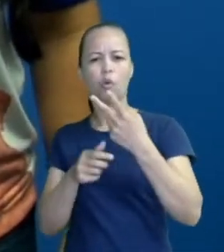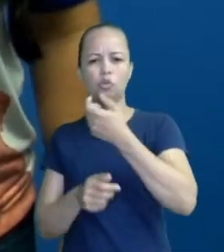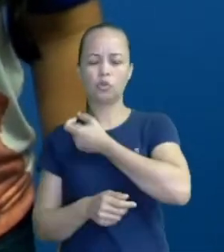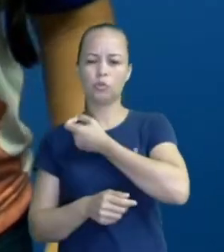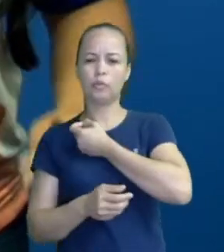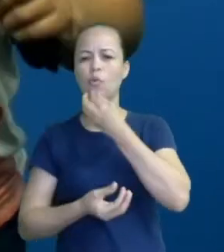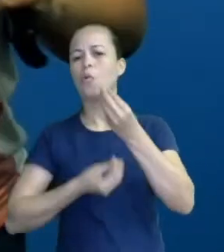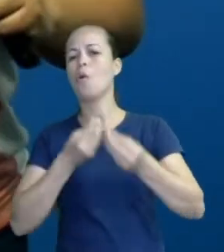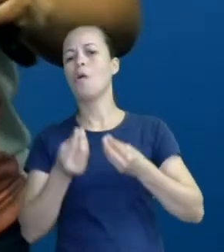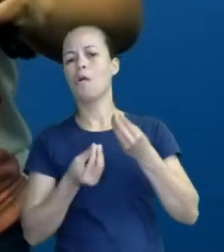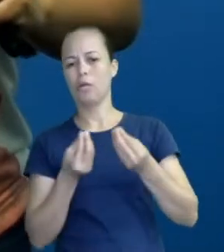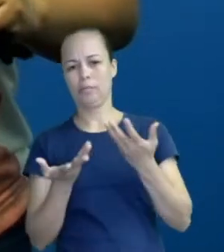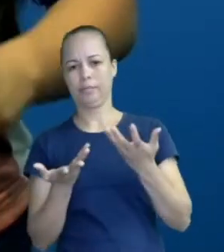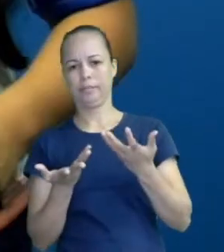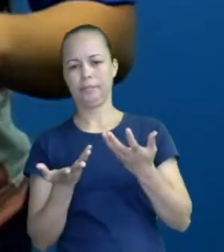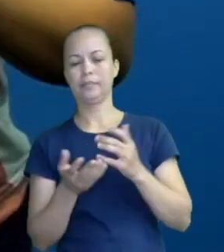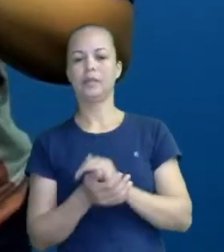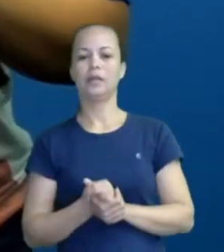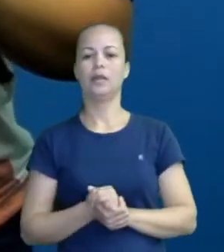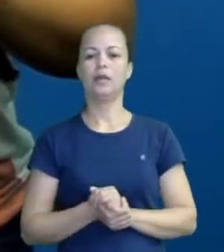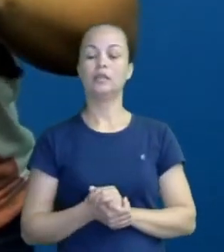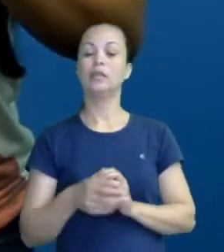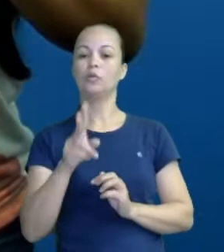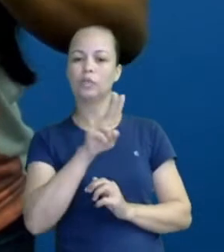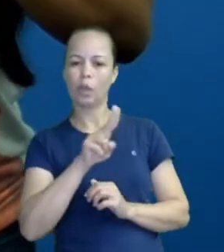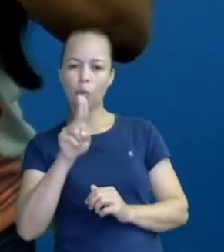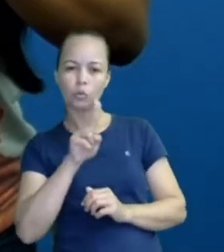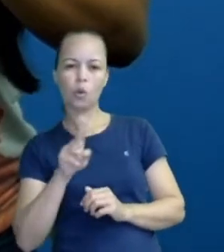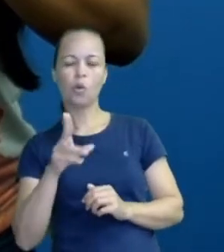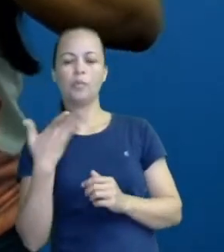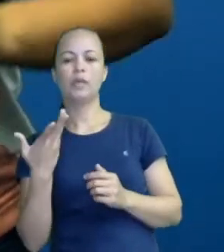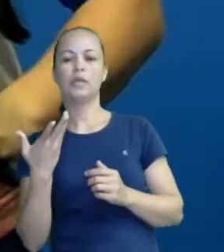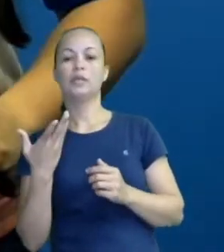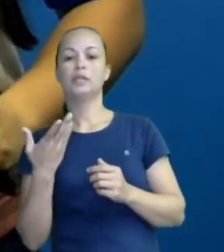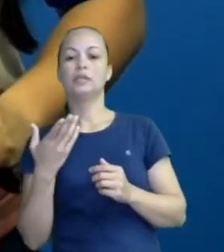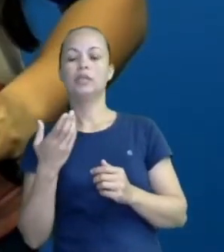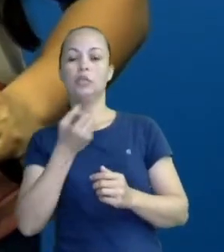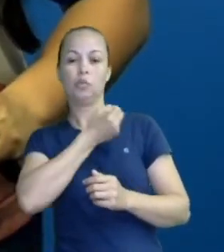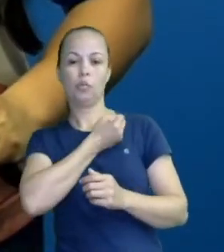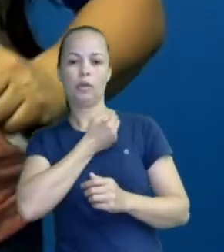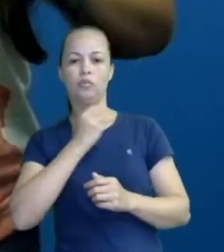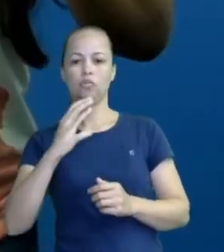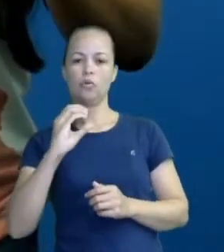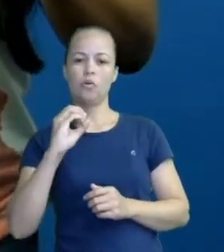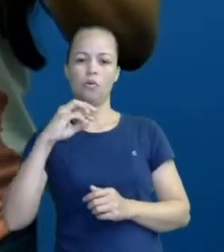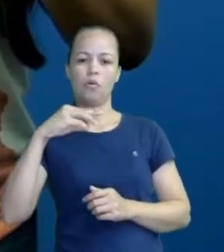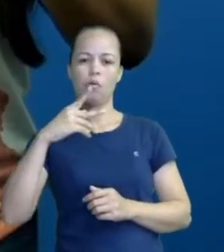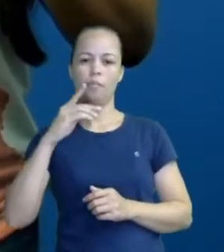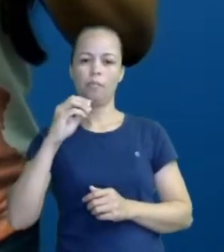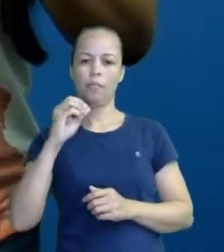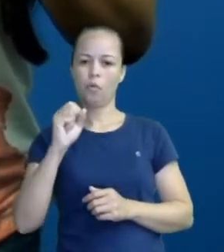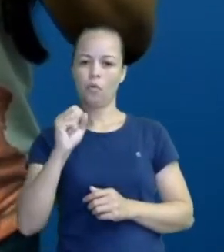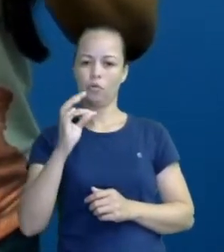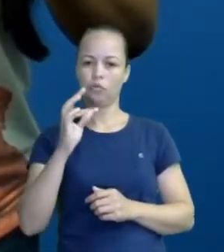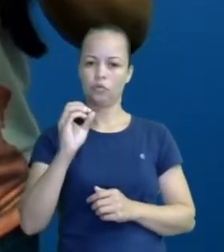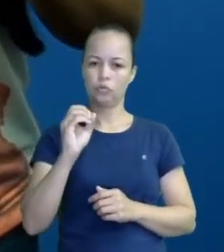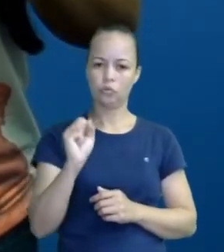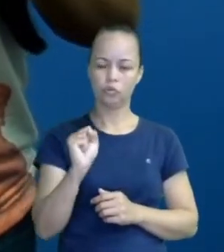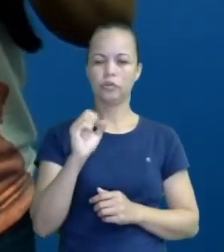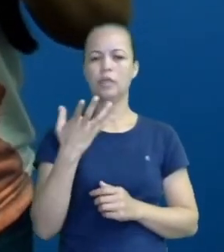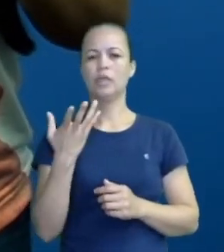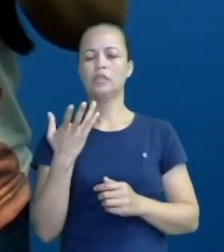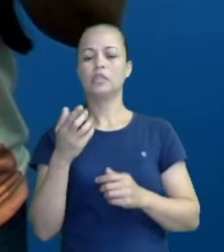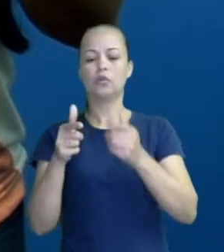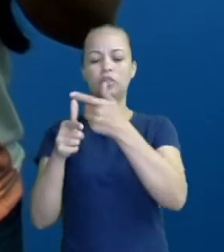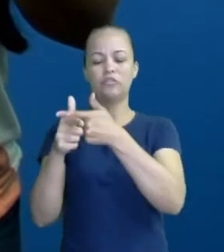esses números? Esses números são chamados de números compostos, tá certo? Eles são divisíveis